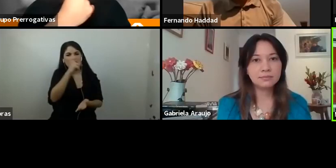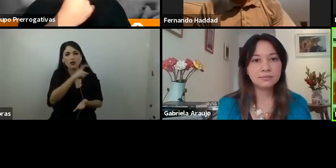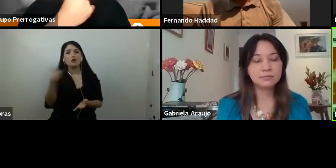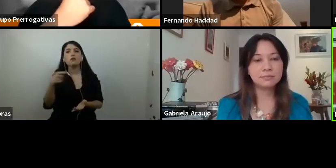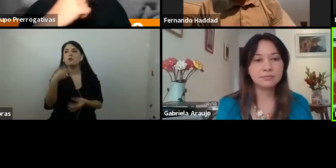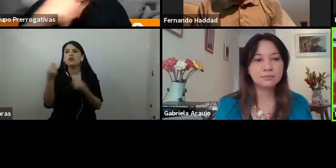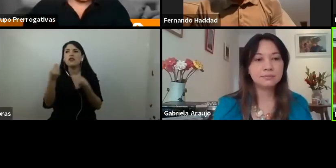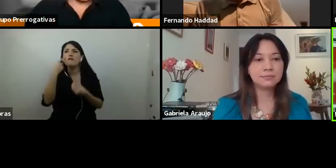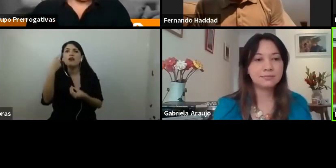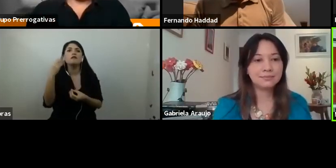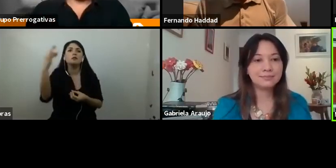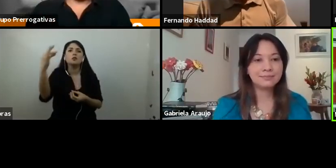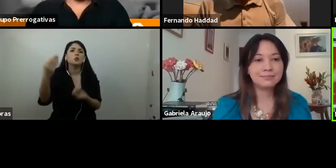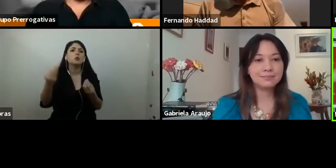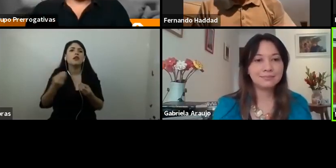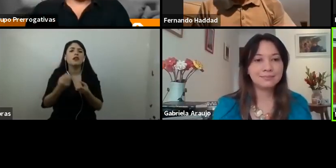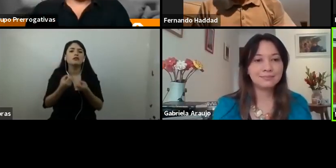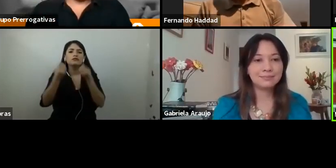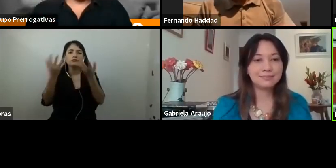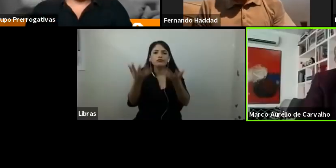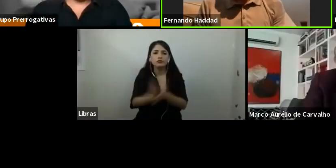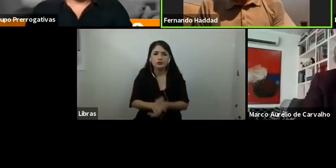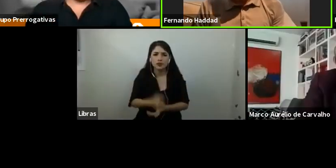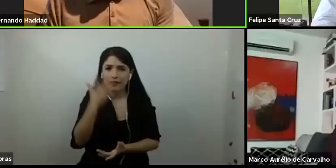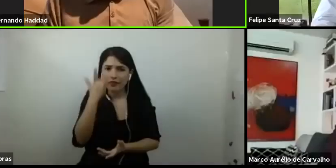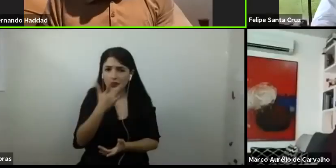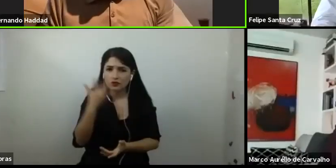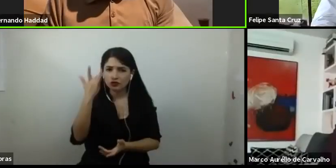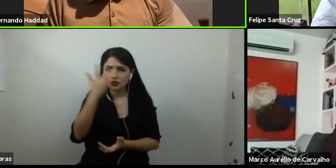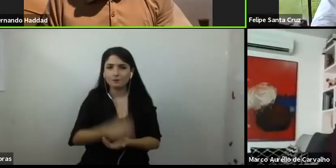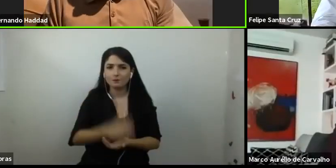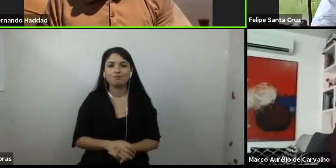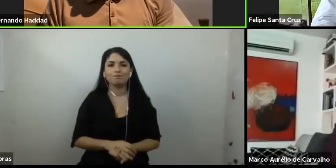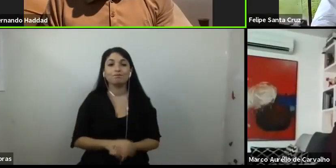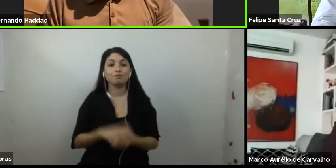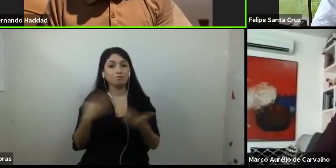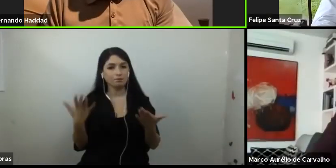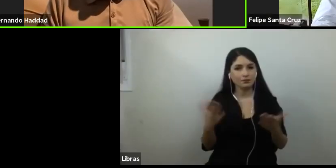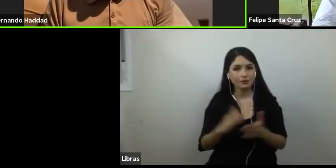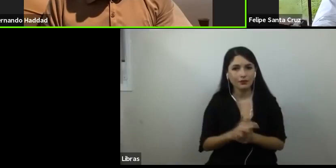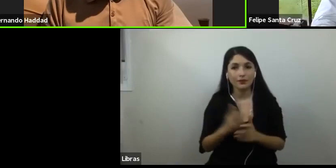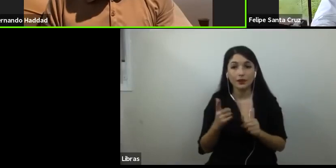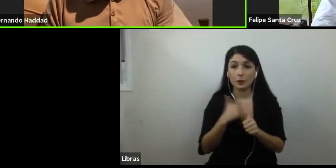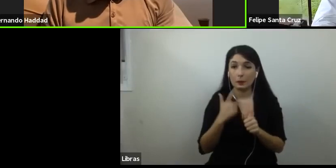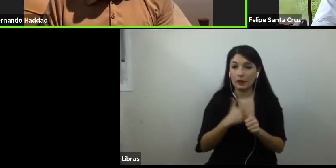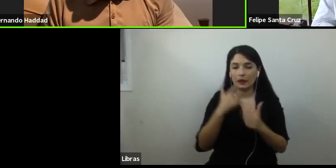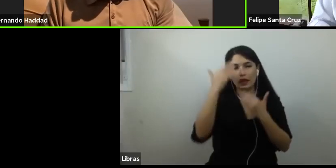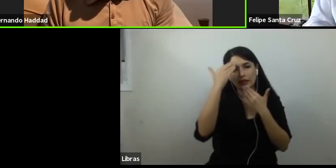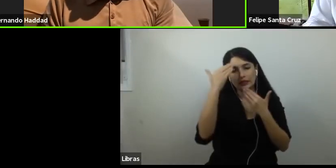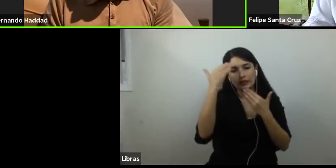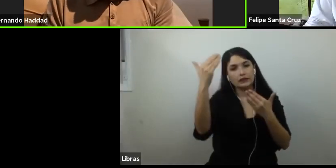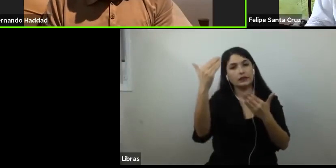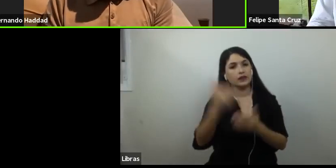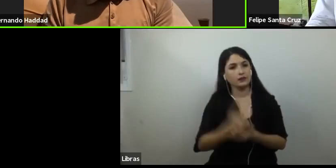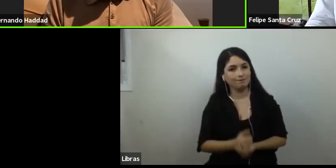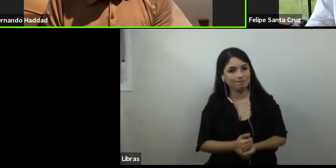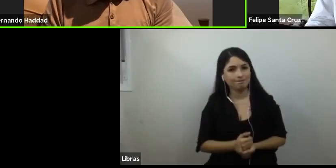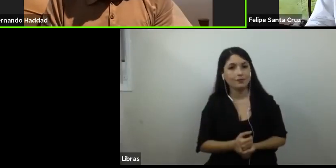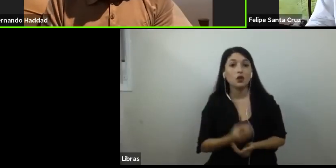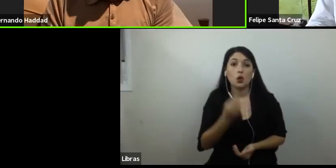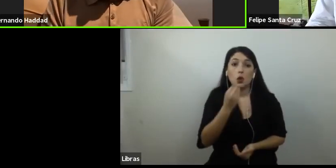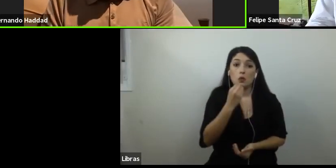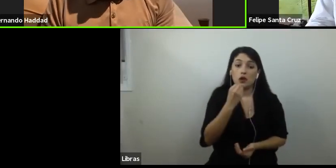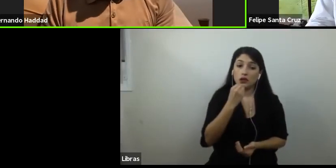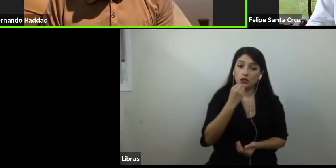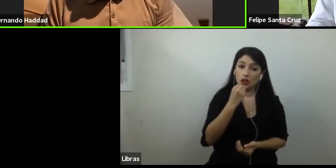gente? Fernando Haddad. Olha, Marco, bom, primeiro agradecer mais uma vez a oportunidade de estarmos